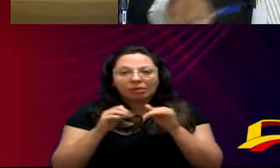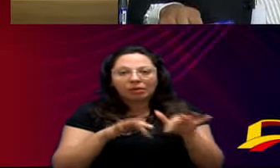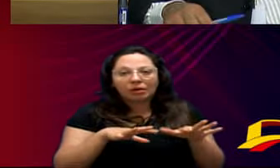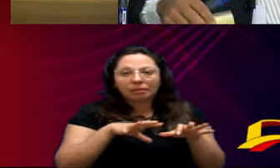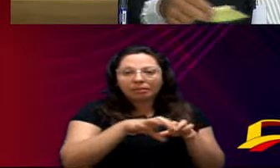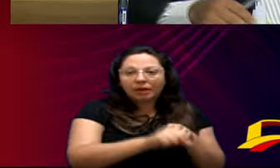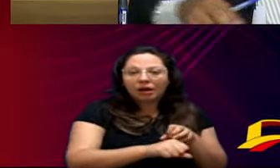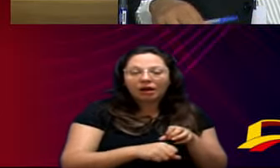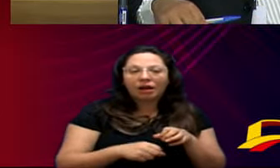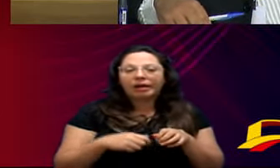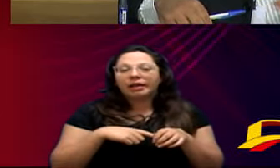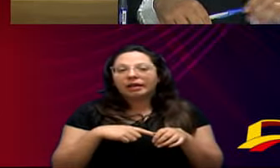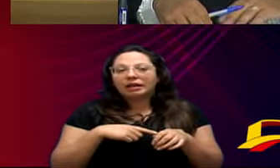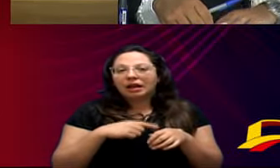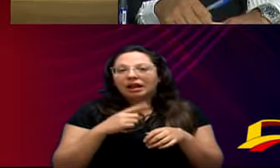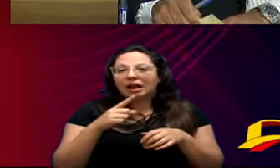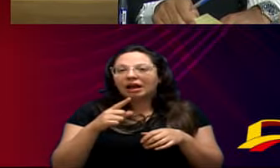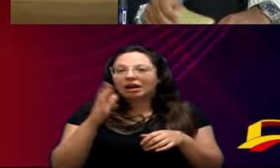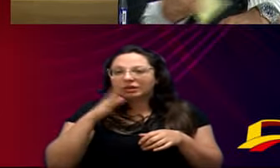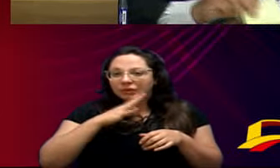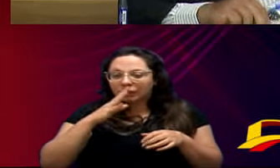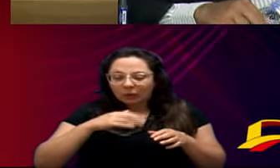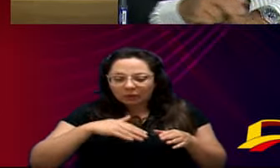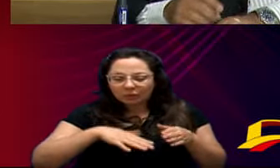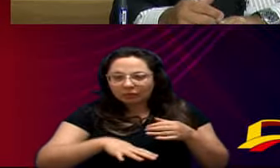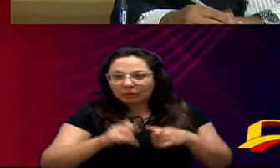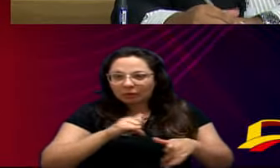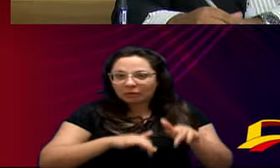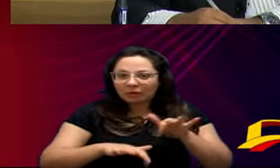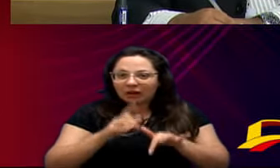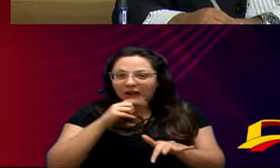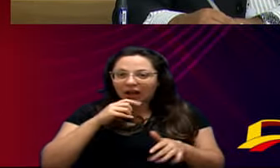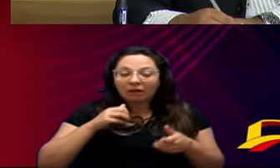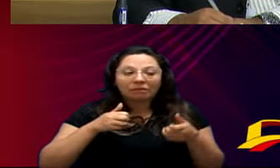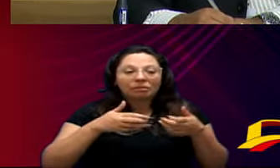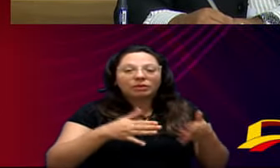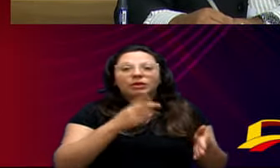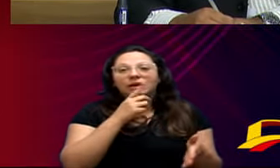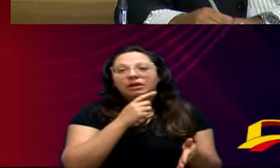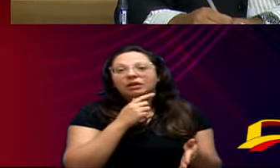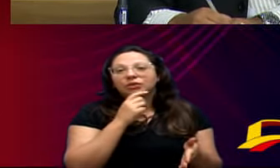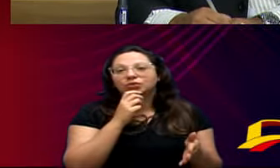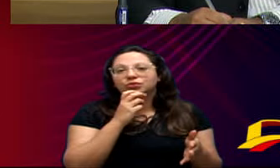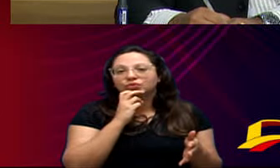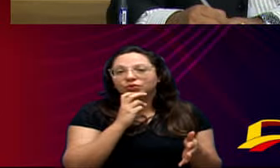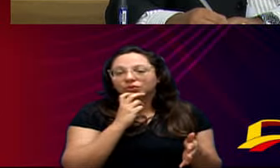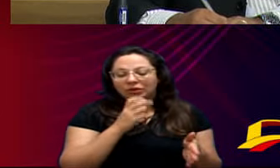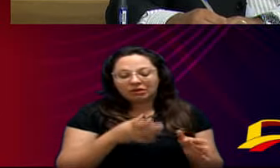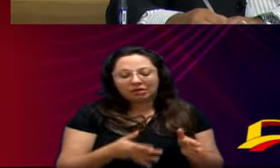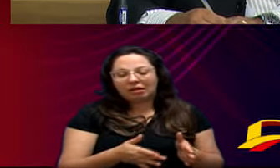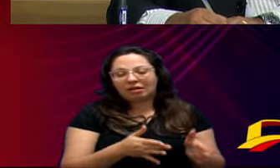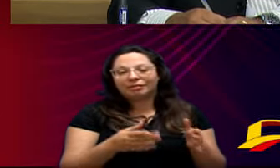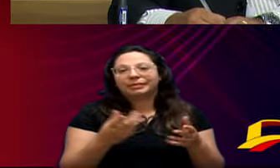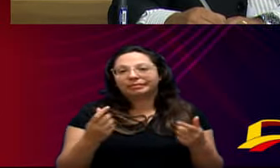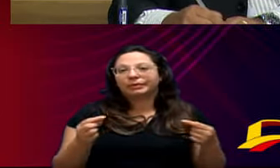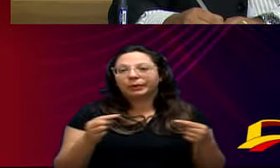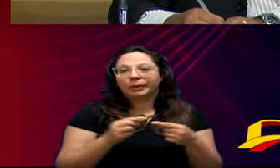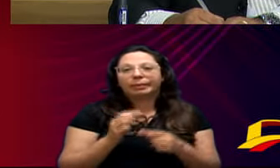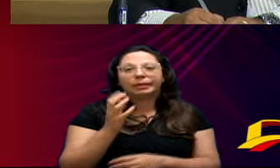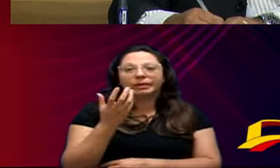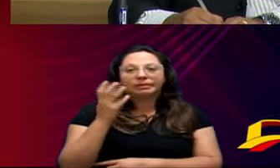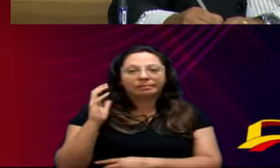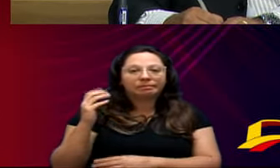esgoto tá sendo jogada a no no córrego que vai parar no Rio Sorocaba cabe a secretaria do meio ambiente também essa